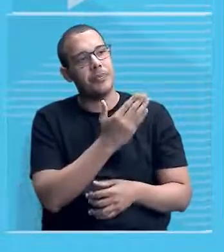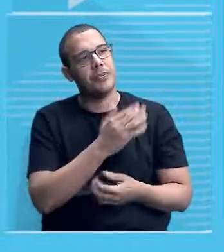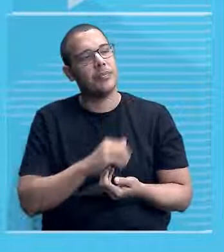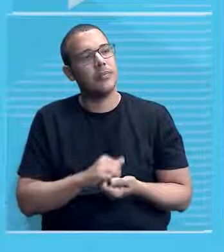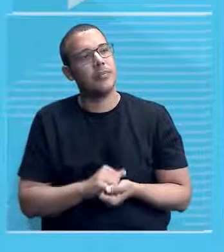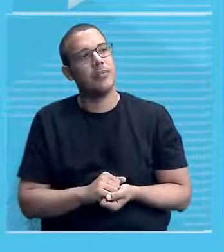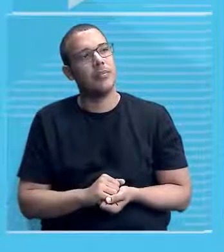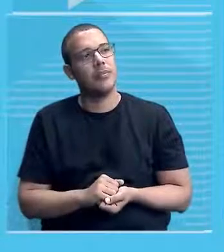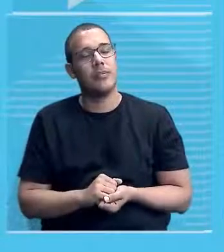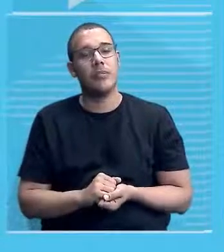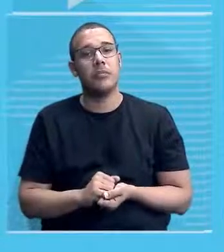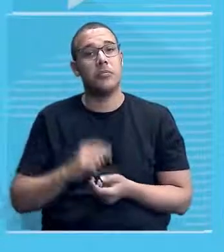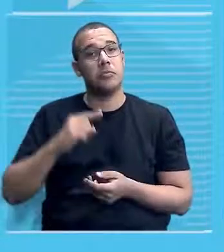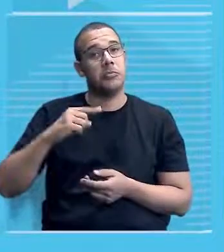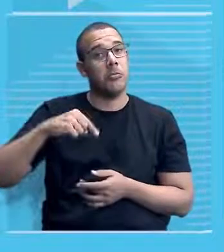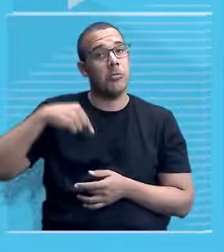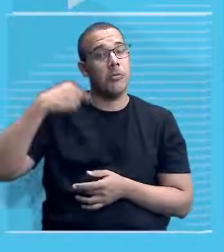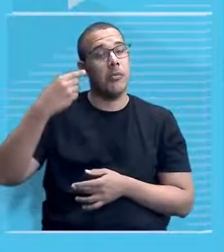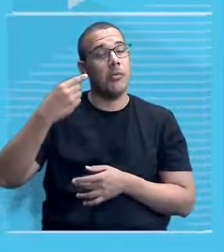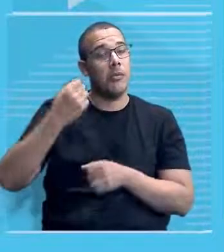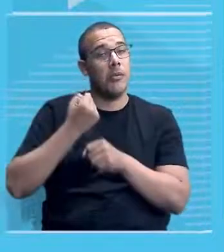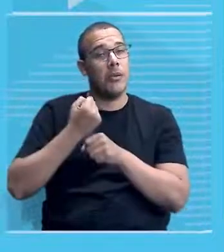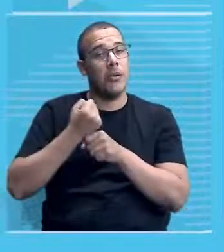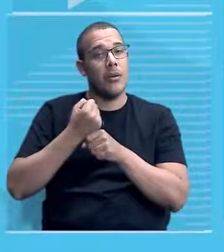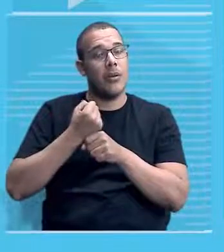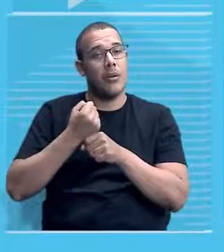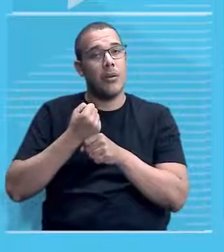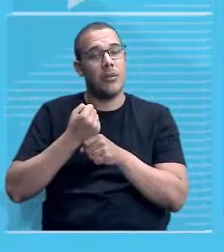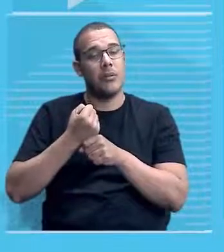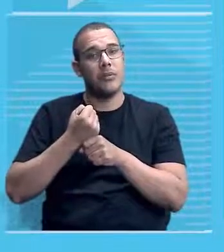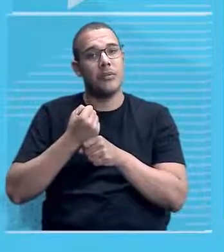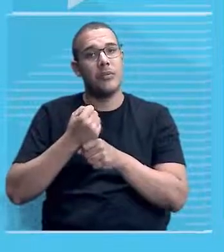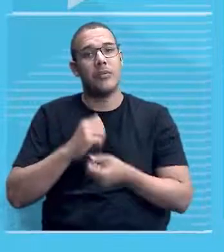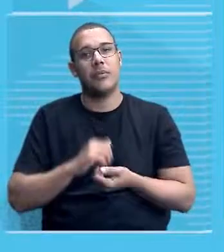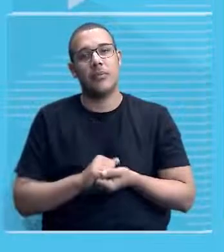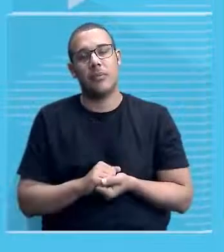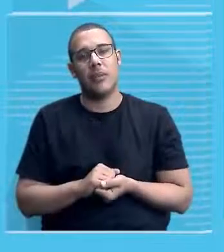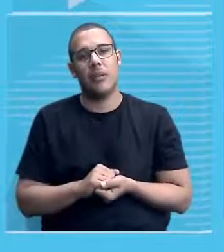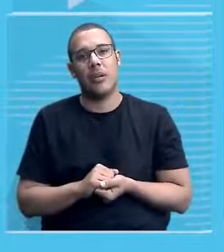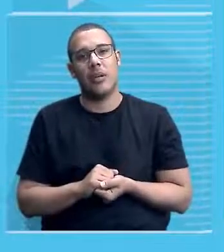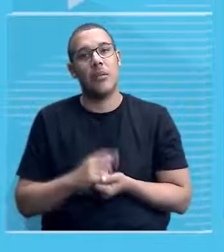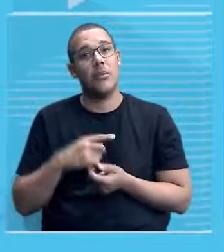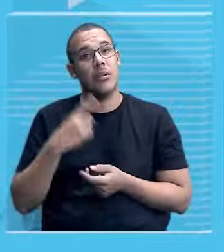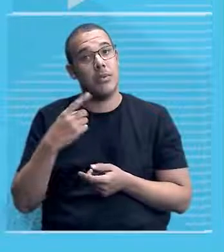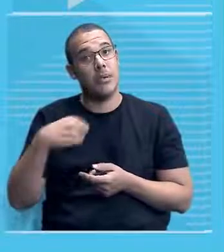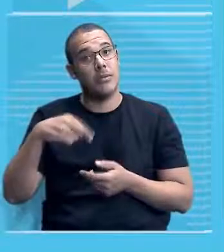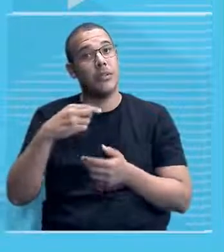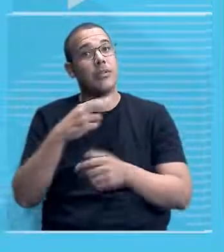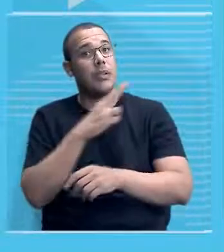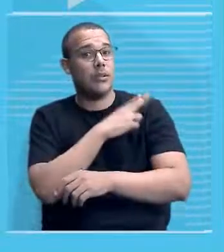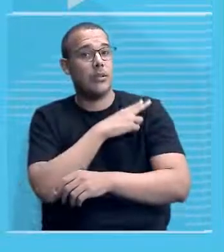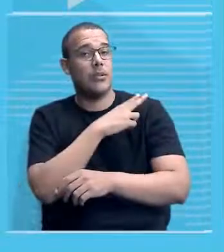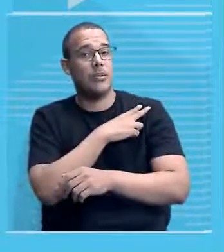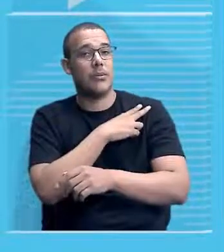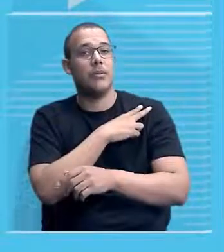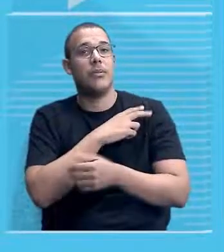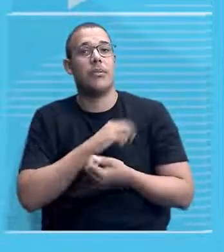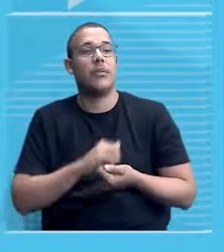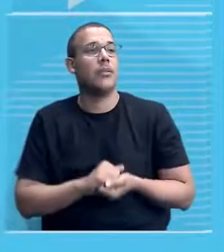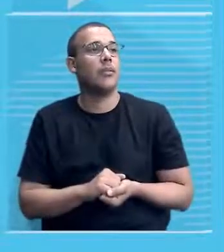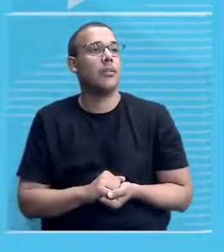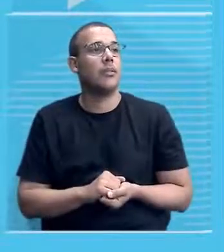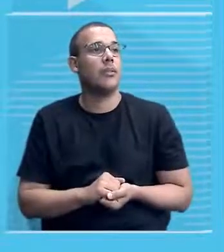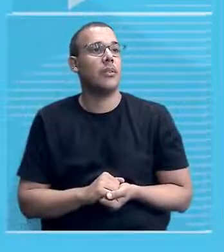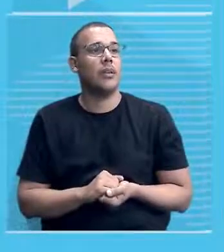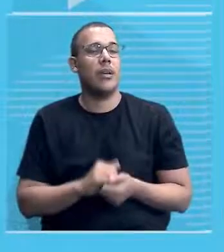no próximo ano o primeirão que agora vai para o segundo aí a partir